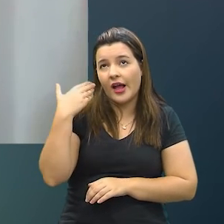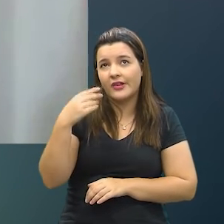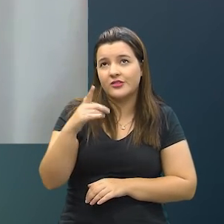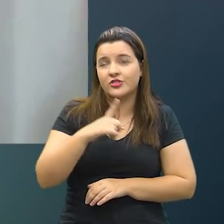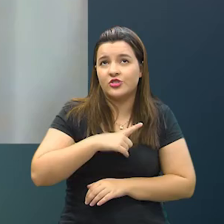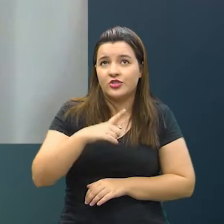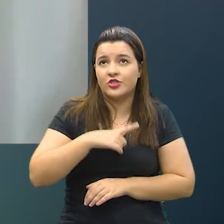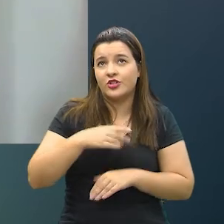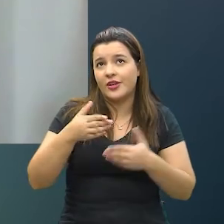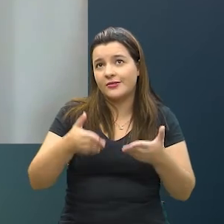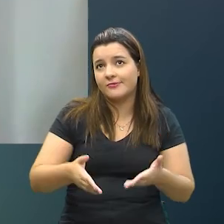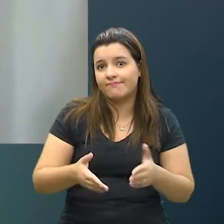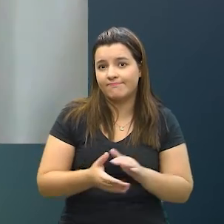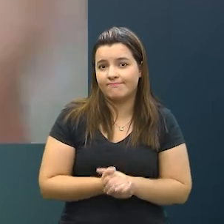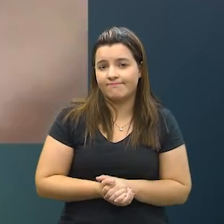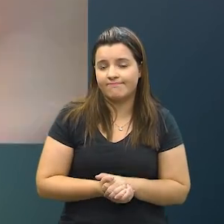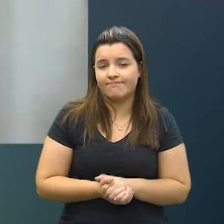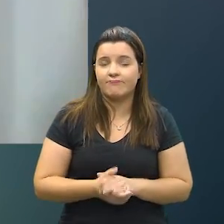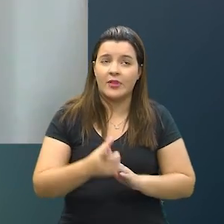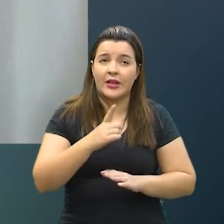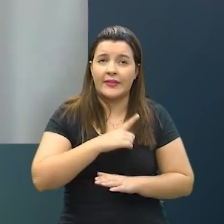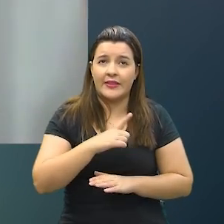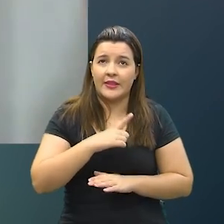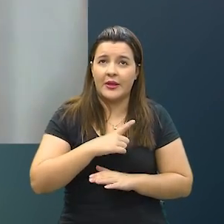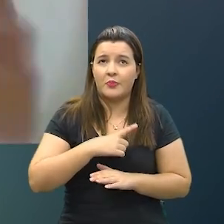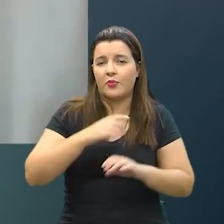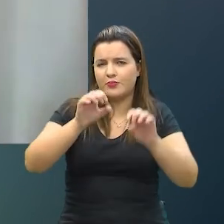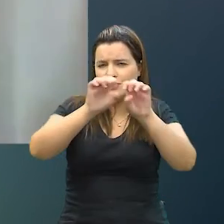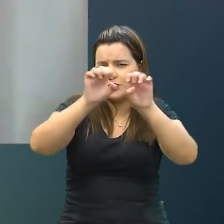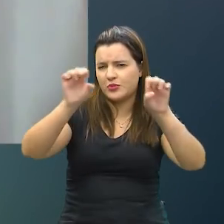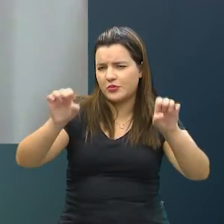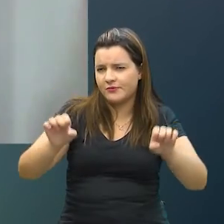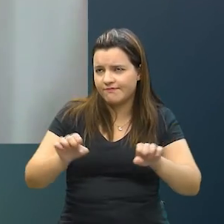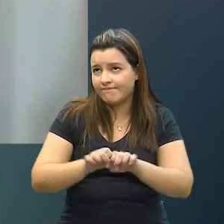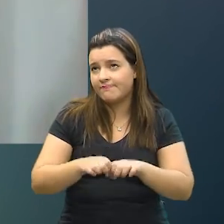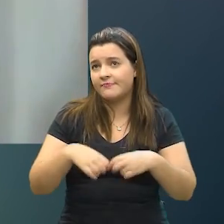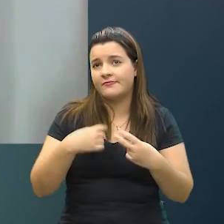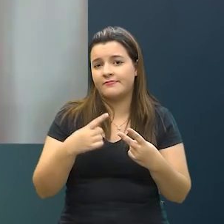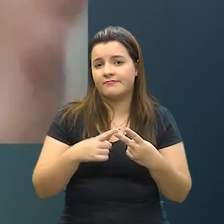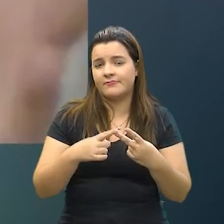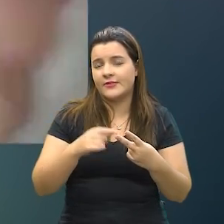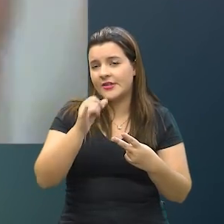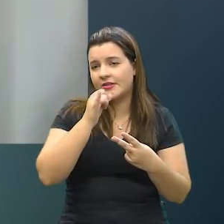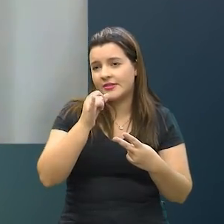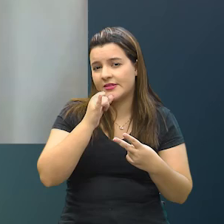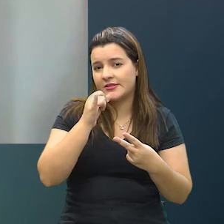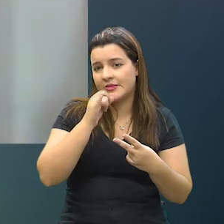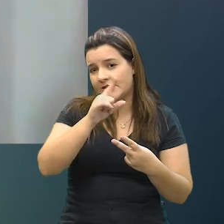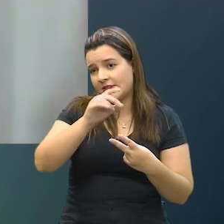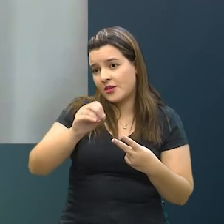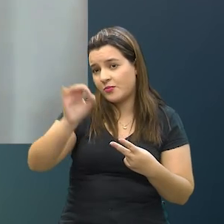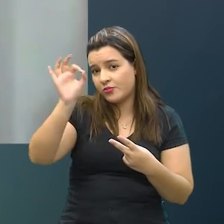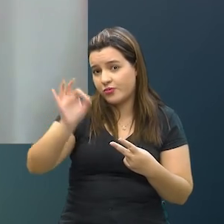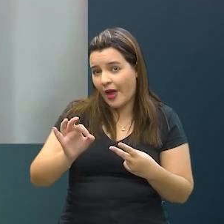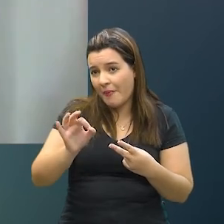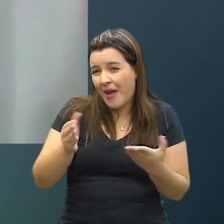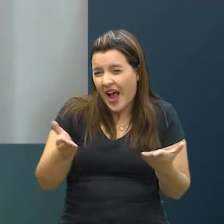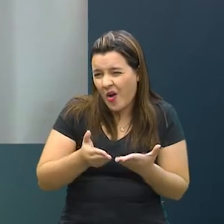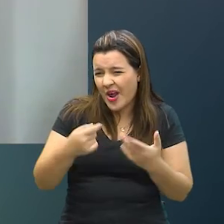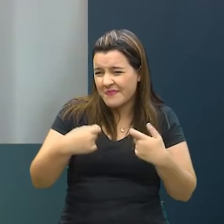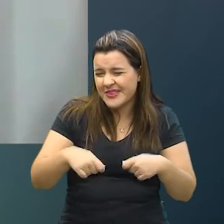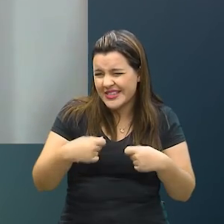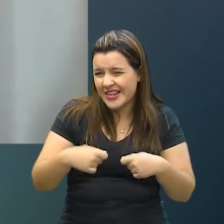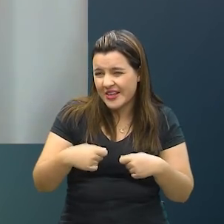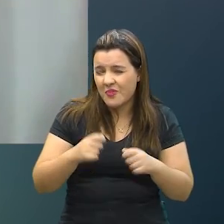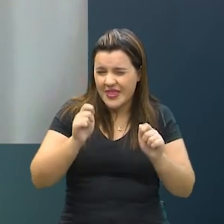aqui, sei lá, toda uma estrutura que, sei lá, mantinha 100% operando. Eu preciso disso agora, né?